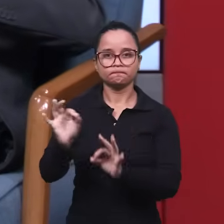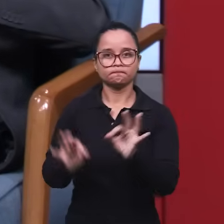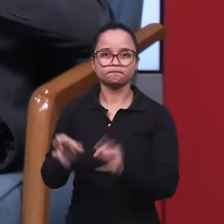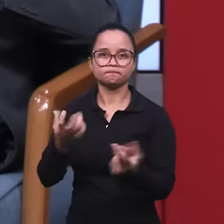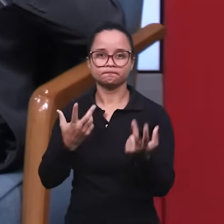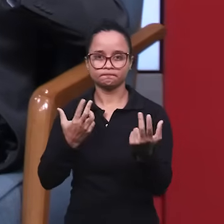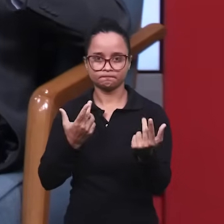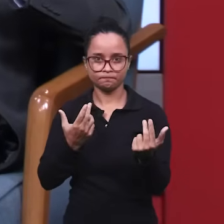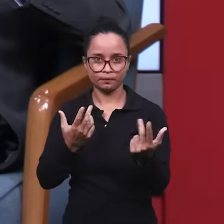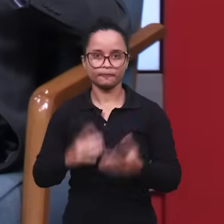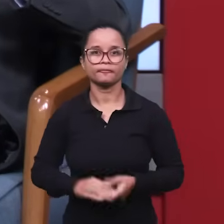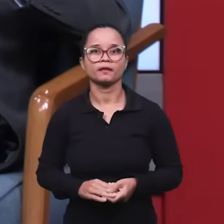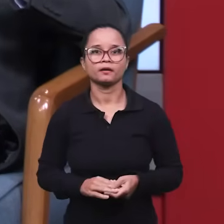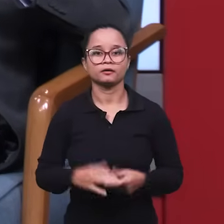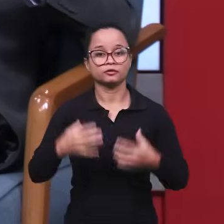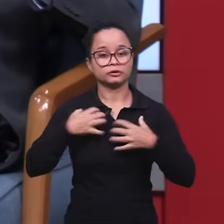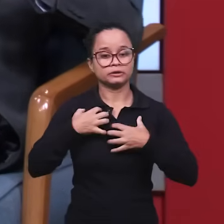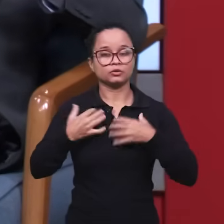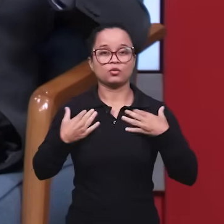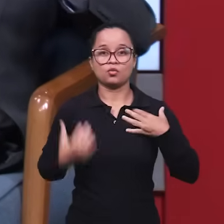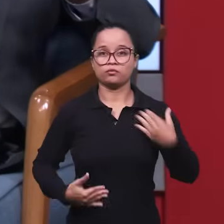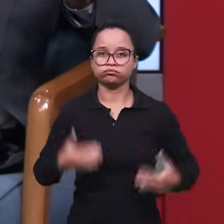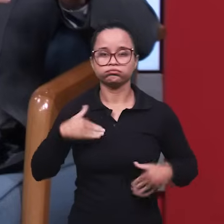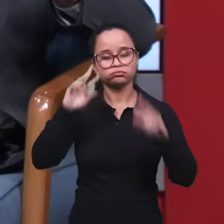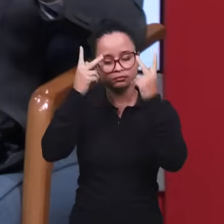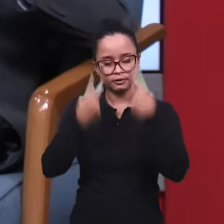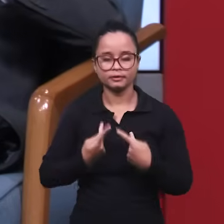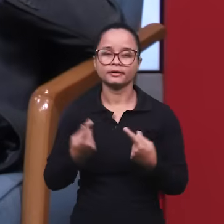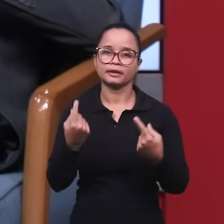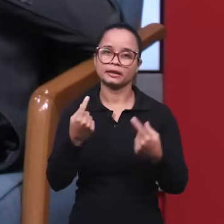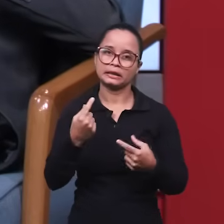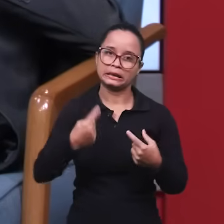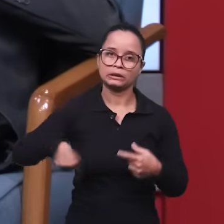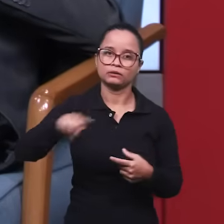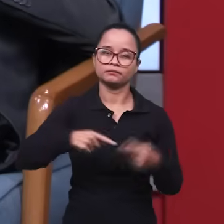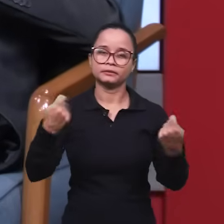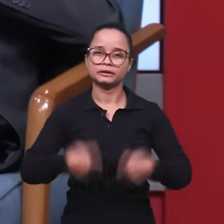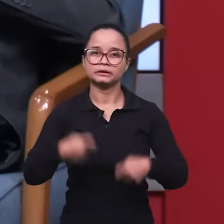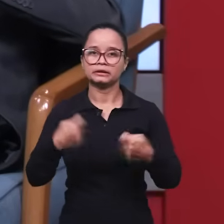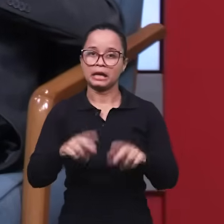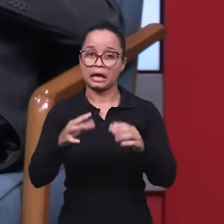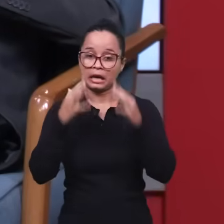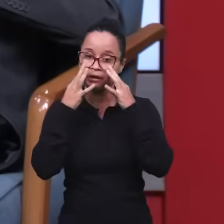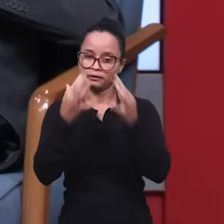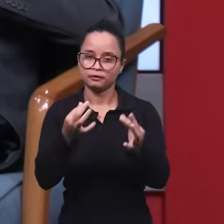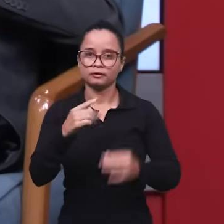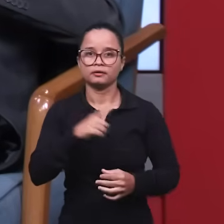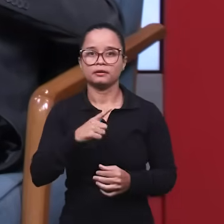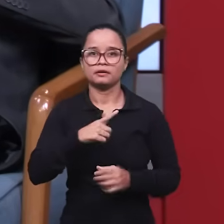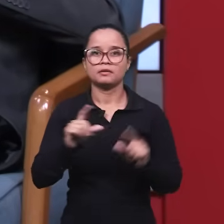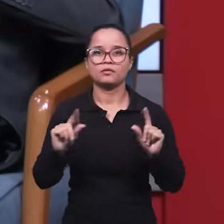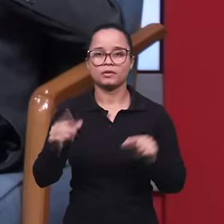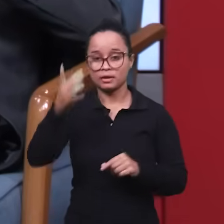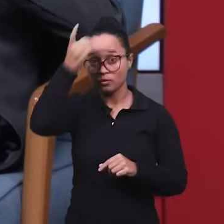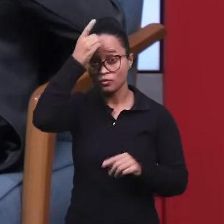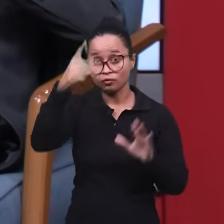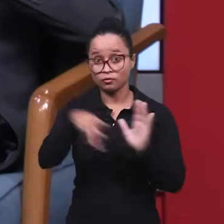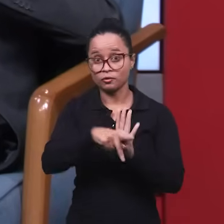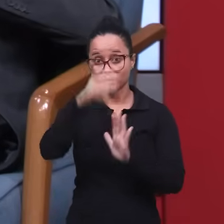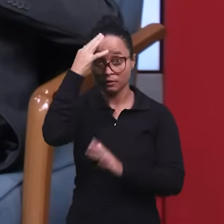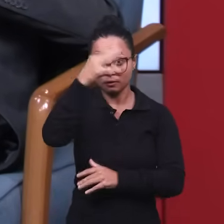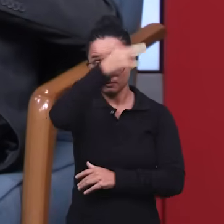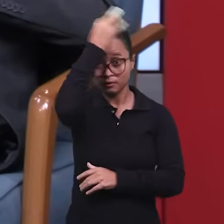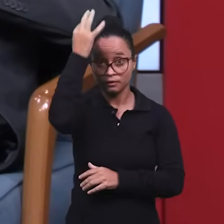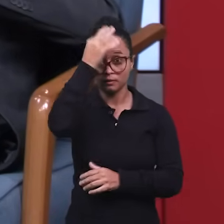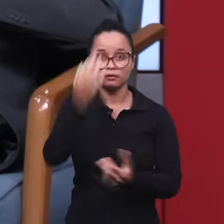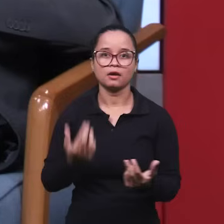da mesma forma que funciona o corpo humano, nós temos que observar que os dons espirituais na